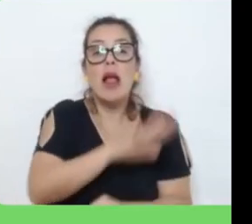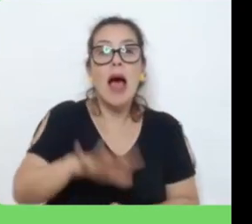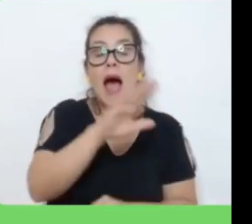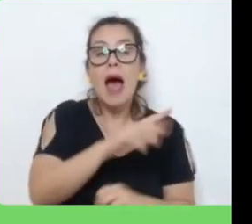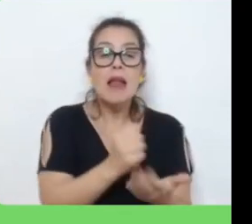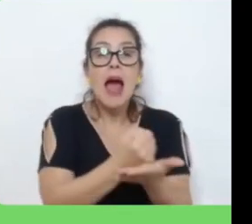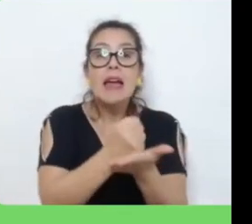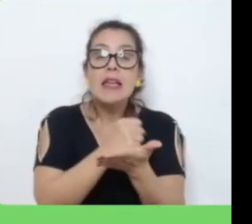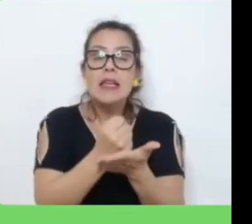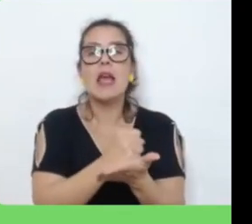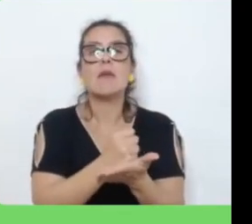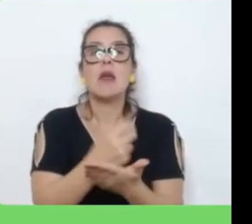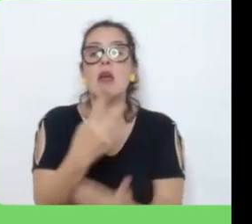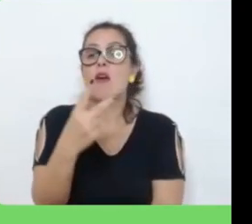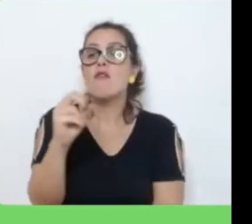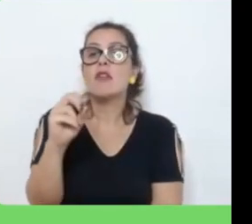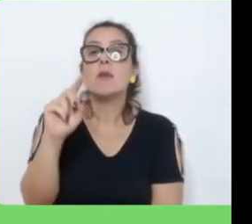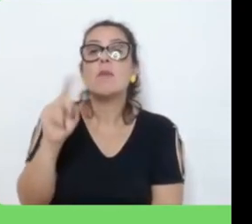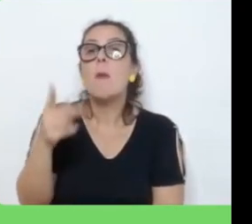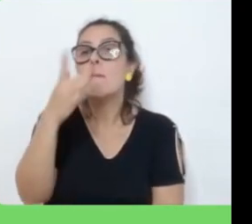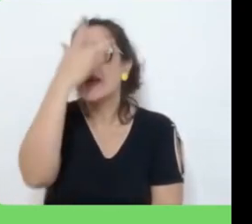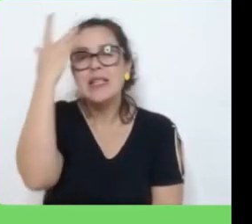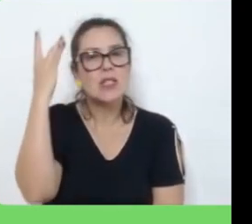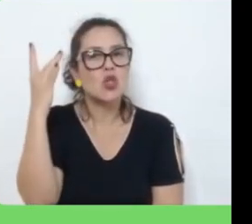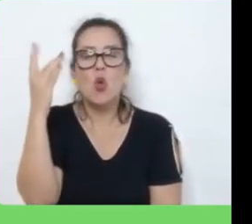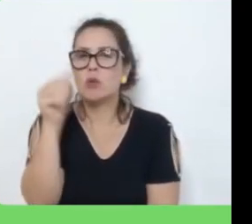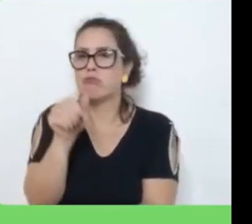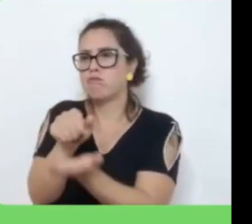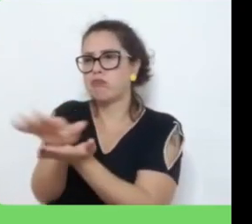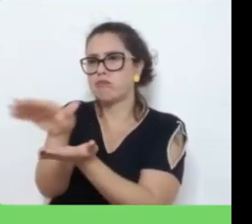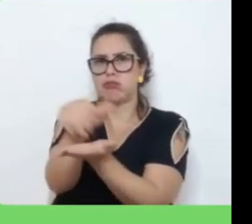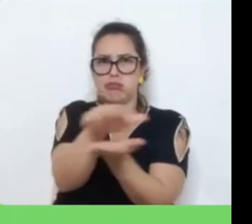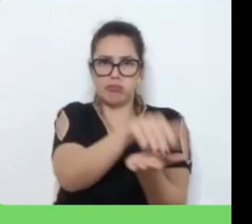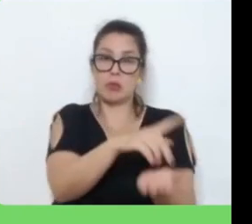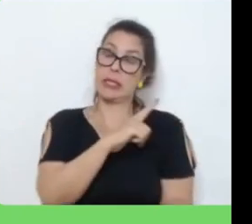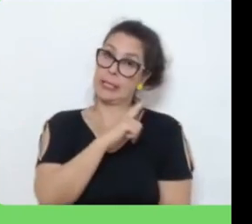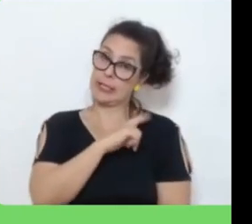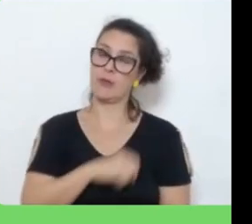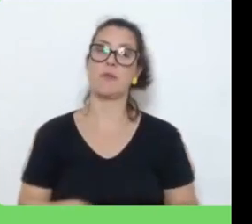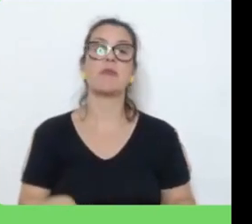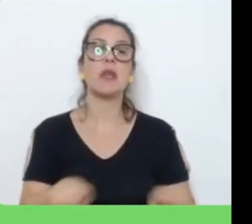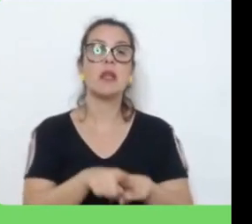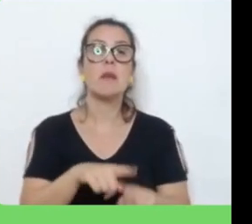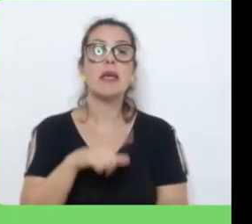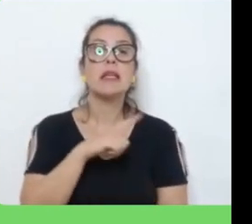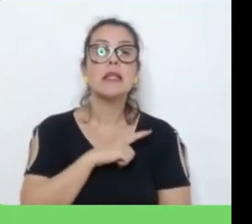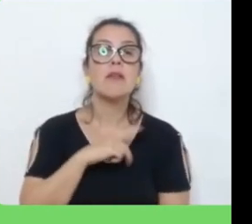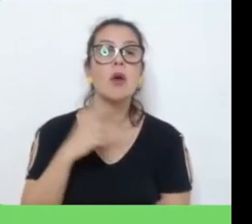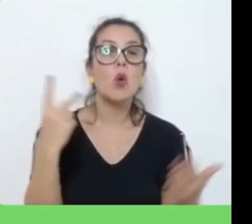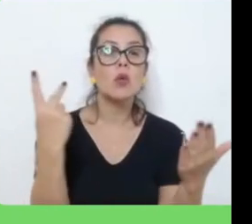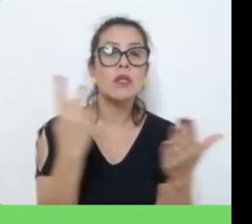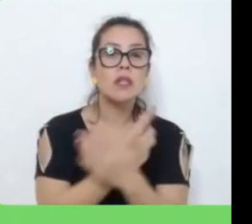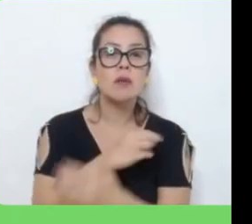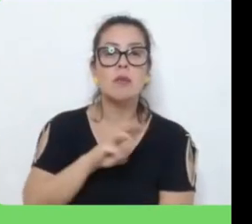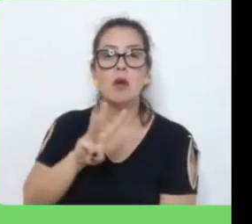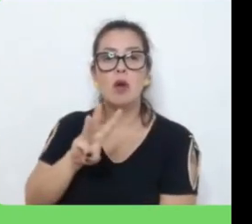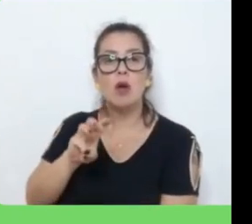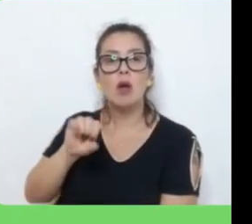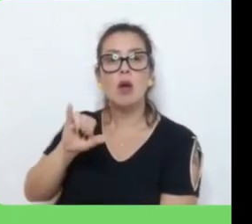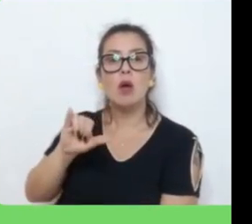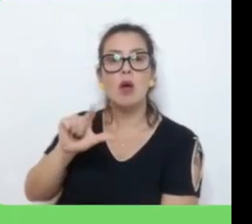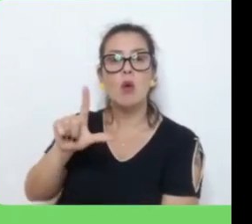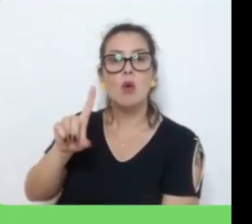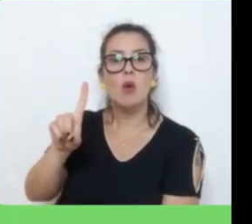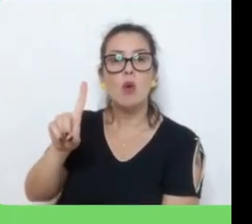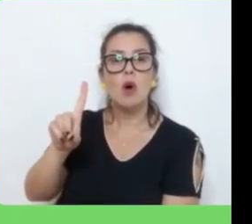grandes dos grandes eh estúdios e teve o caso da wildlife que apesar de ser um unicórnio brasileiro eh